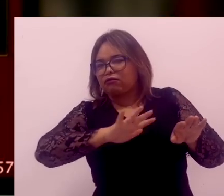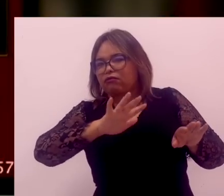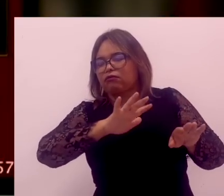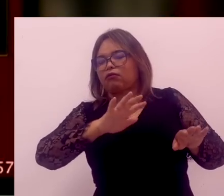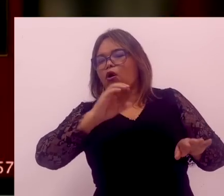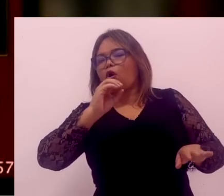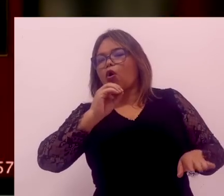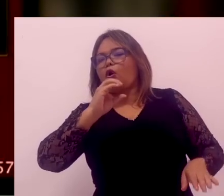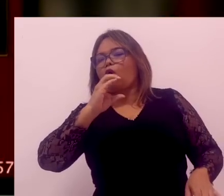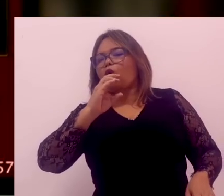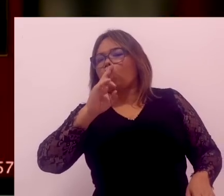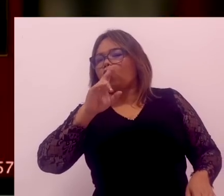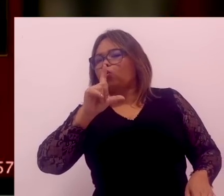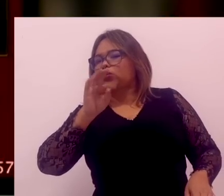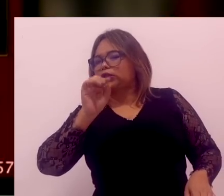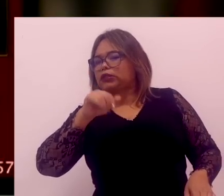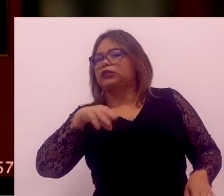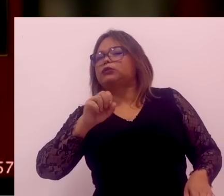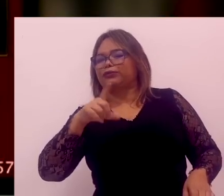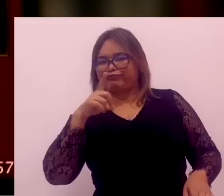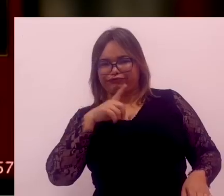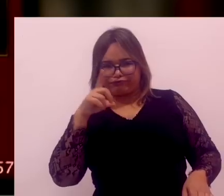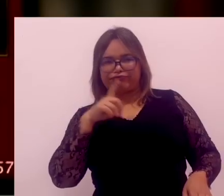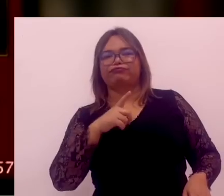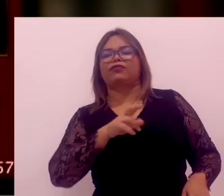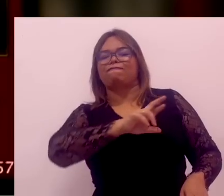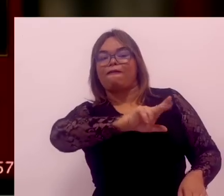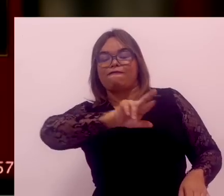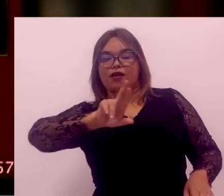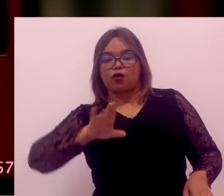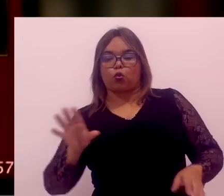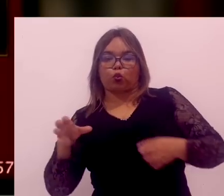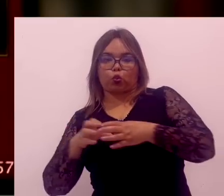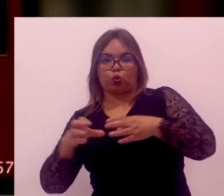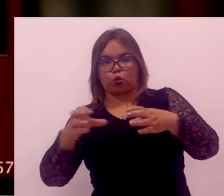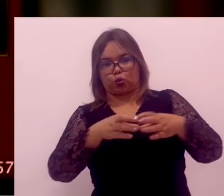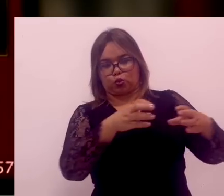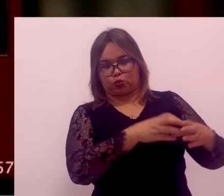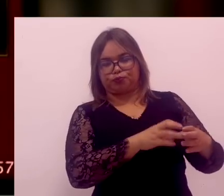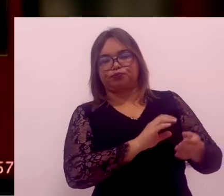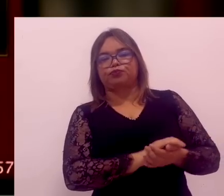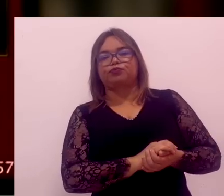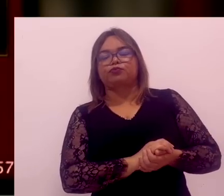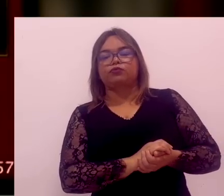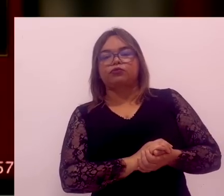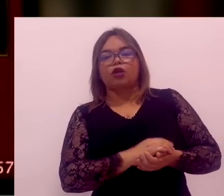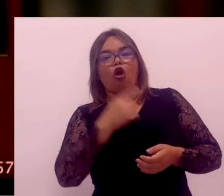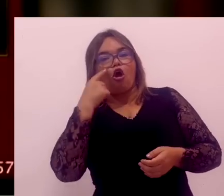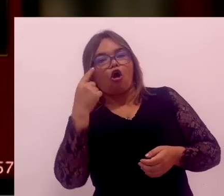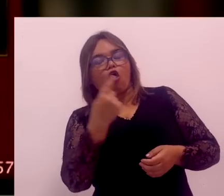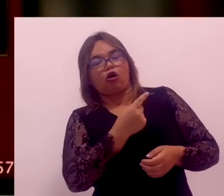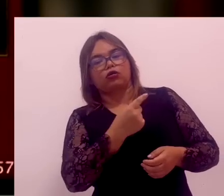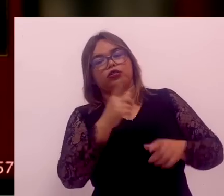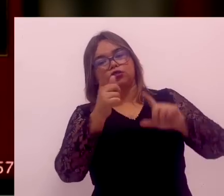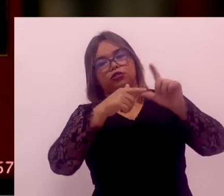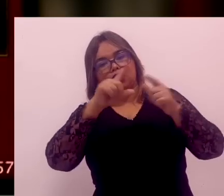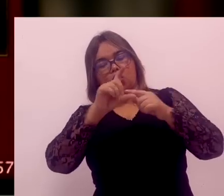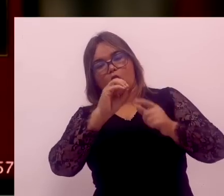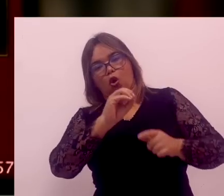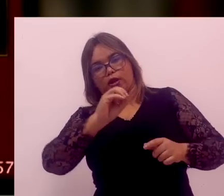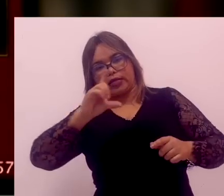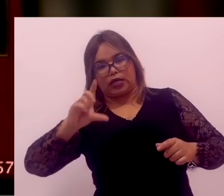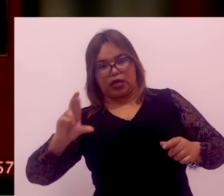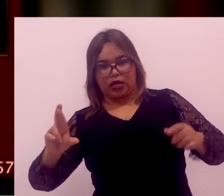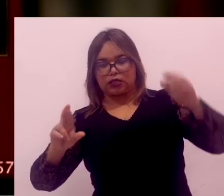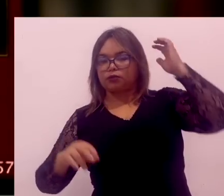já falamos. Aqui está a Ordem da Estrela Oriental. Aqui está o seu centro principal, a sede mundial, também conhecida como Templo